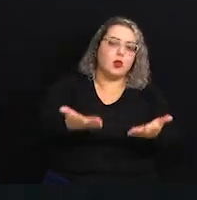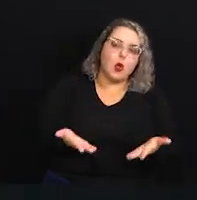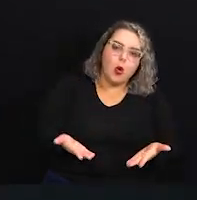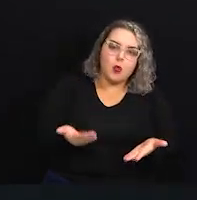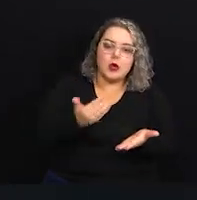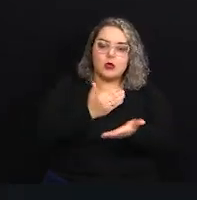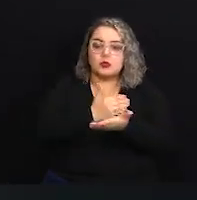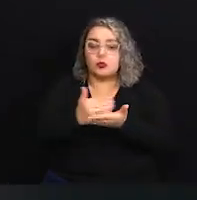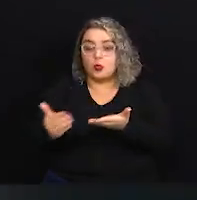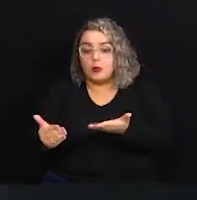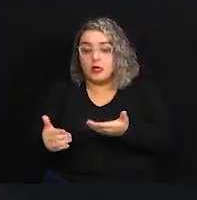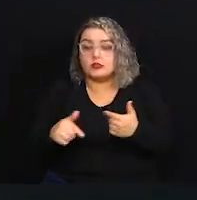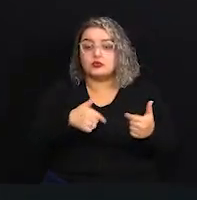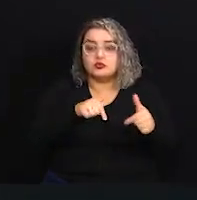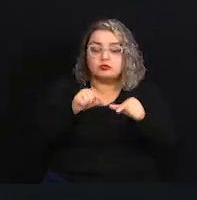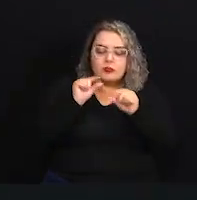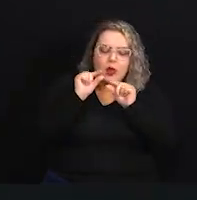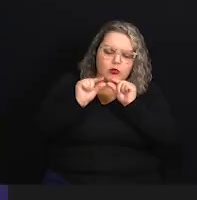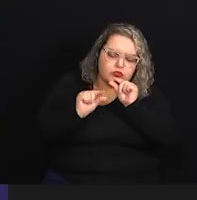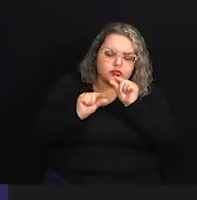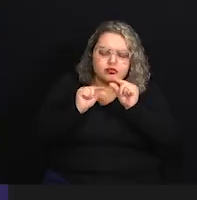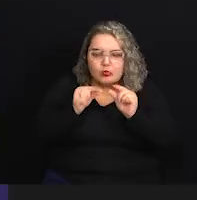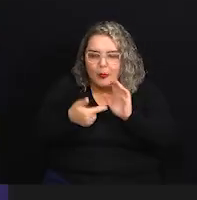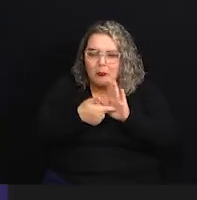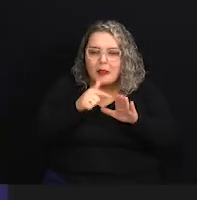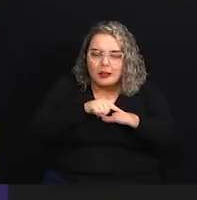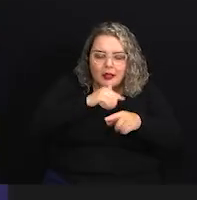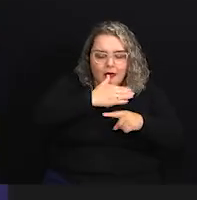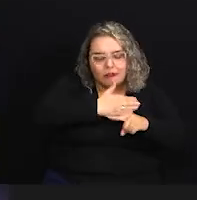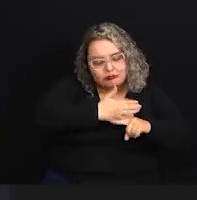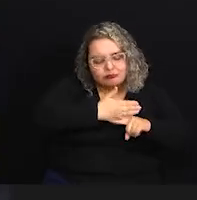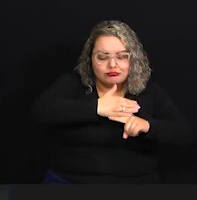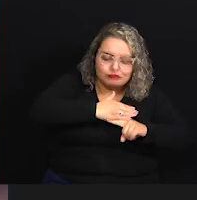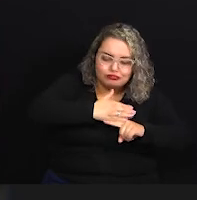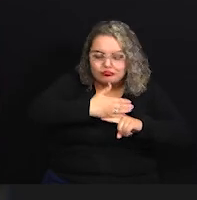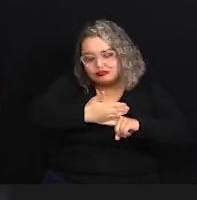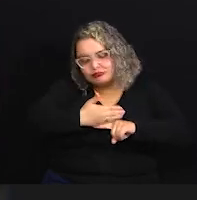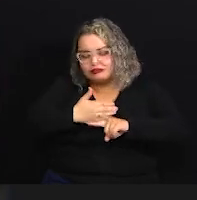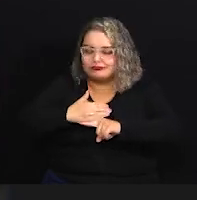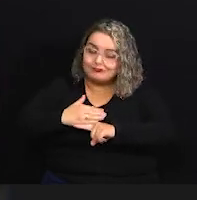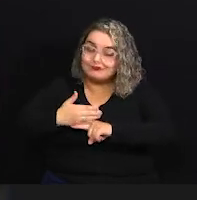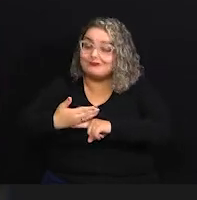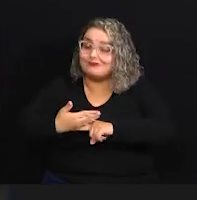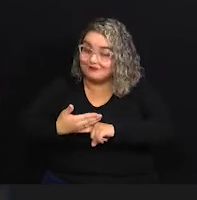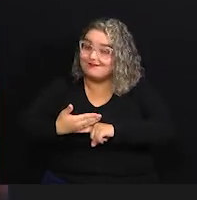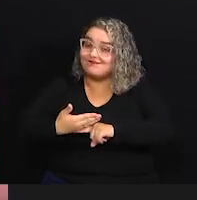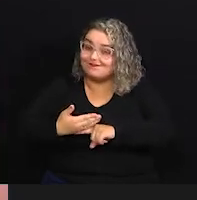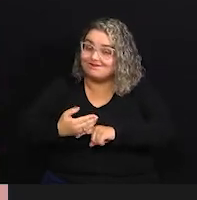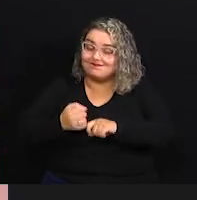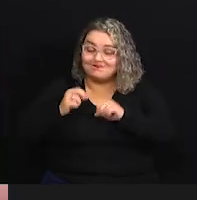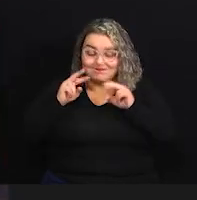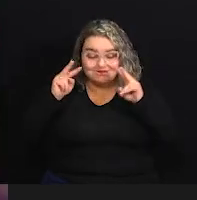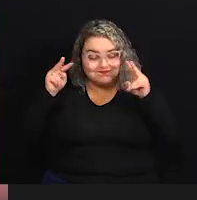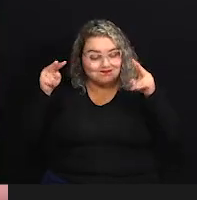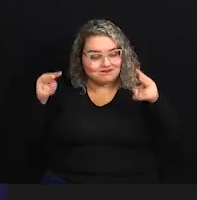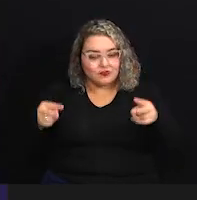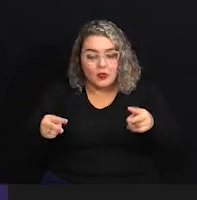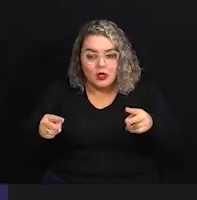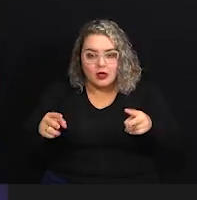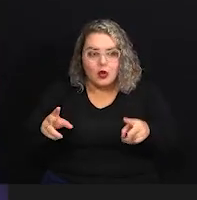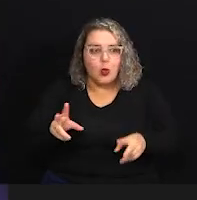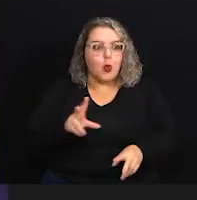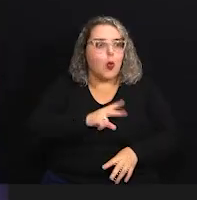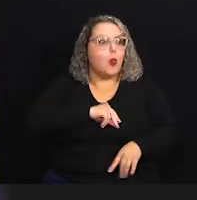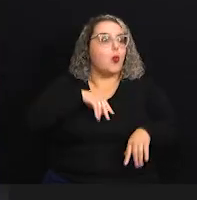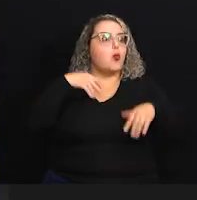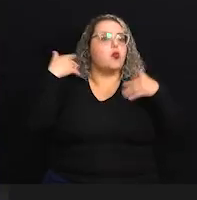doa. No começo foi um trabalho de formiguinhas, hoje já tomou uma dimensão que a gente tem hora que fala, nossa,